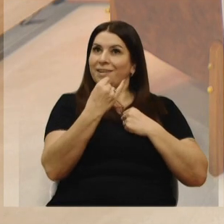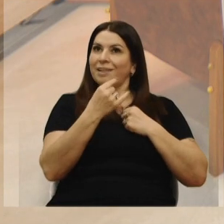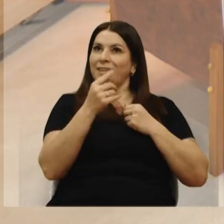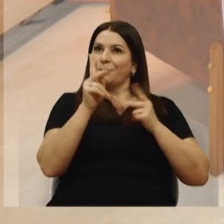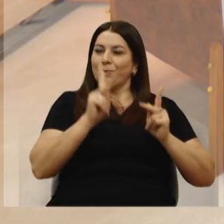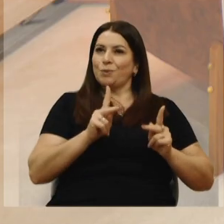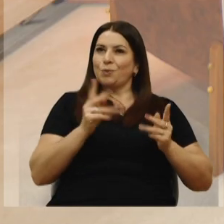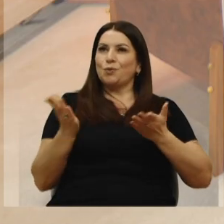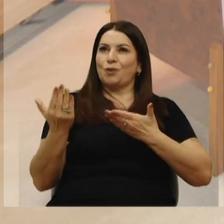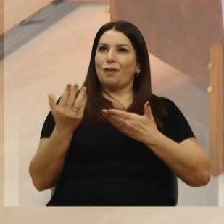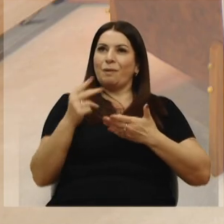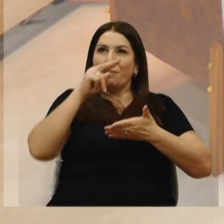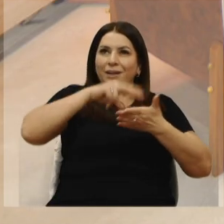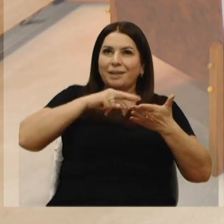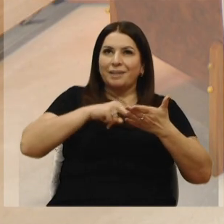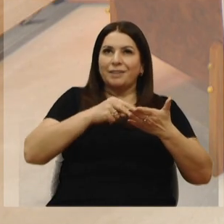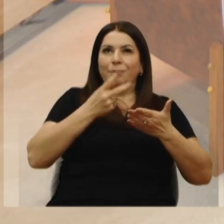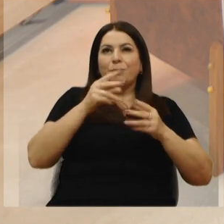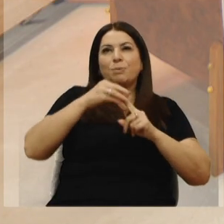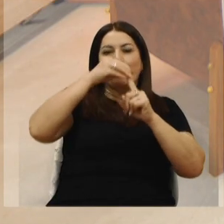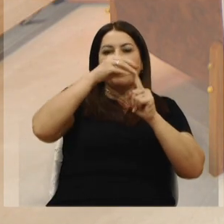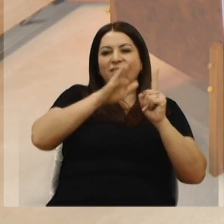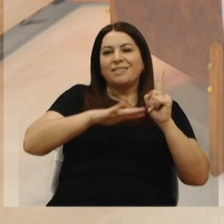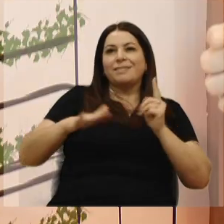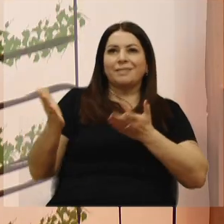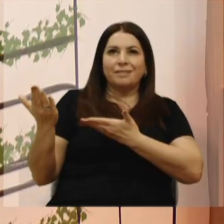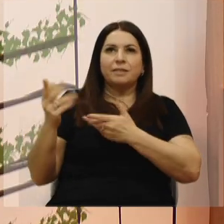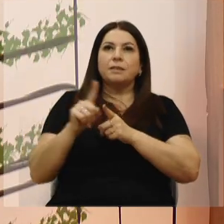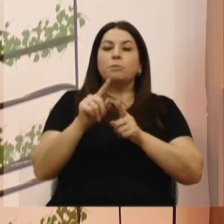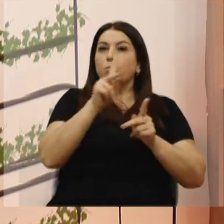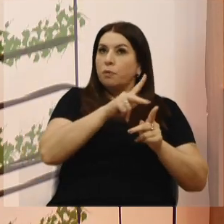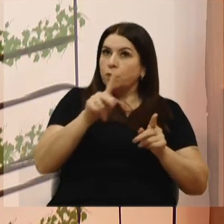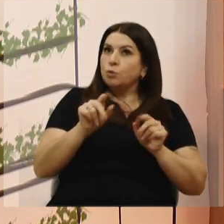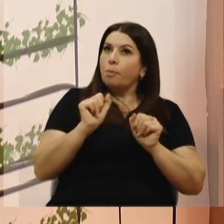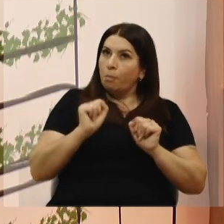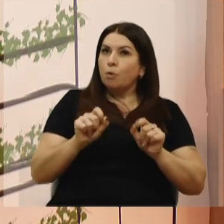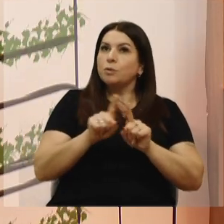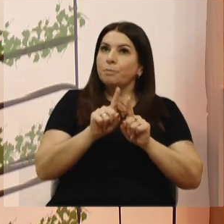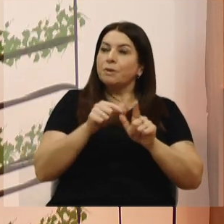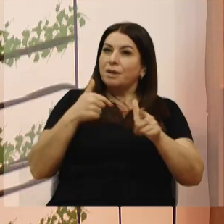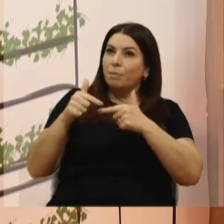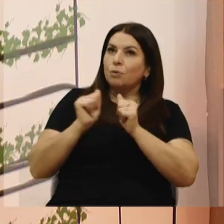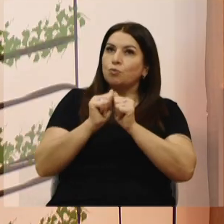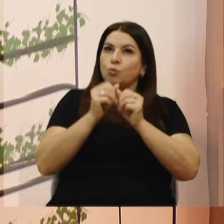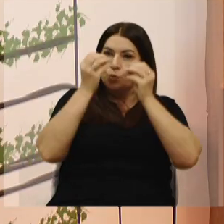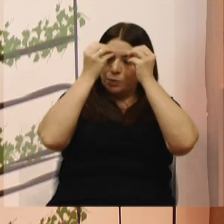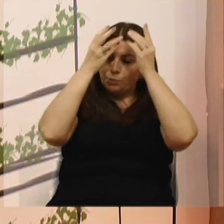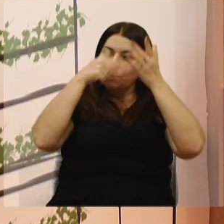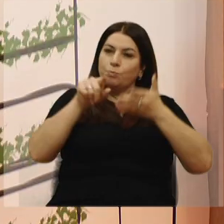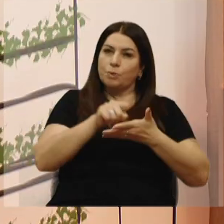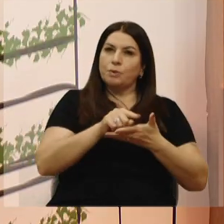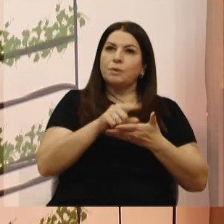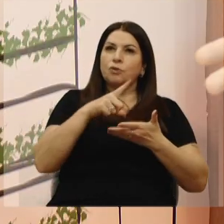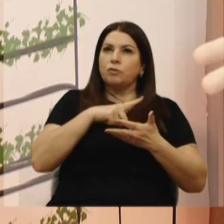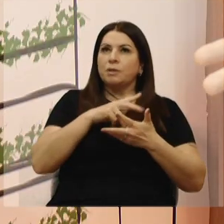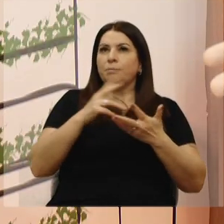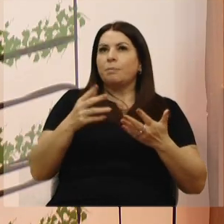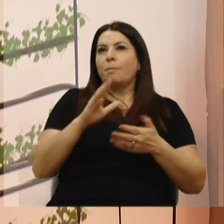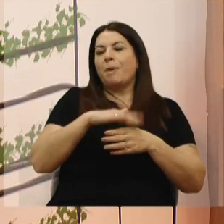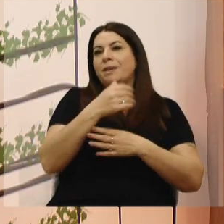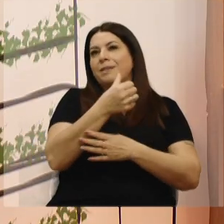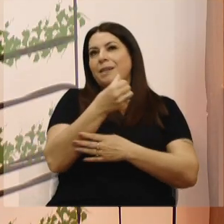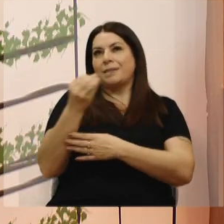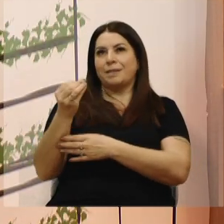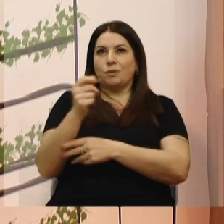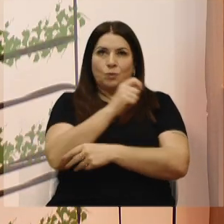o público jovem para essa leitura, principalmente infanto-juvenil, e para que os professores também possam atuar com esse conhecimento, né? Nós recebemos